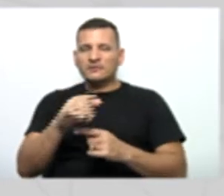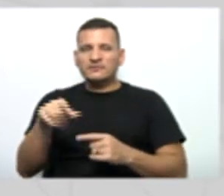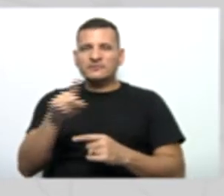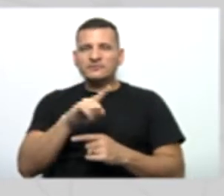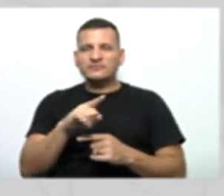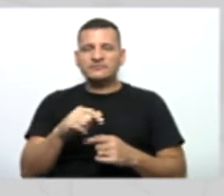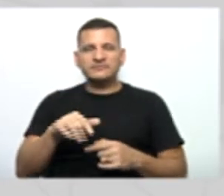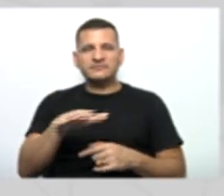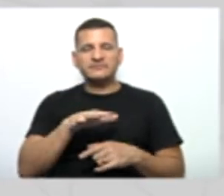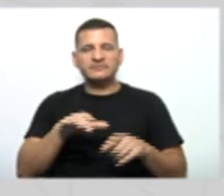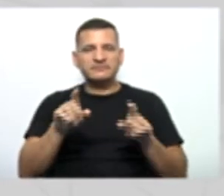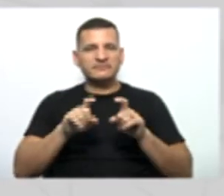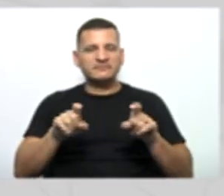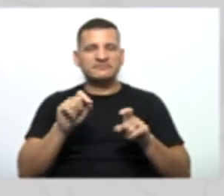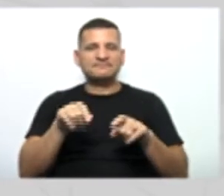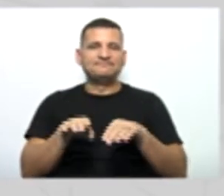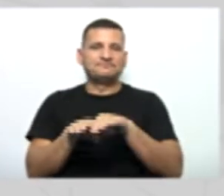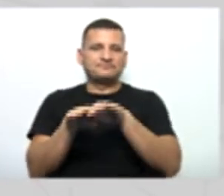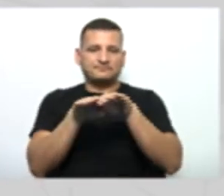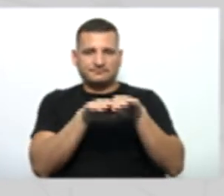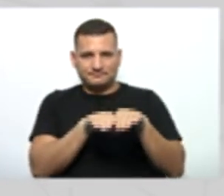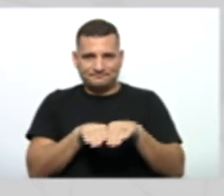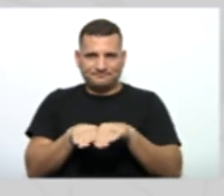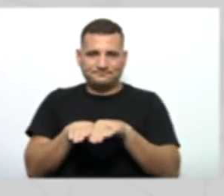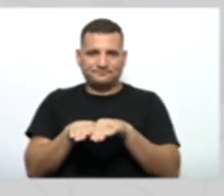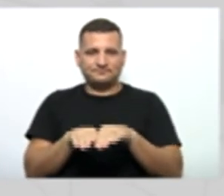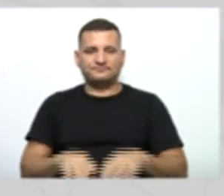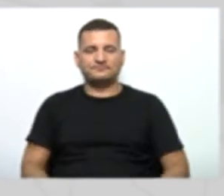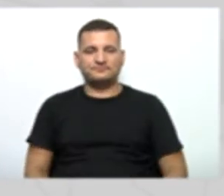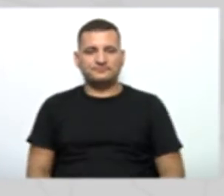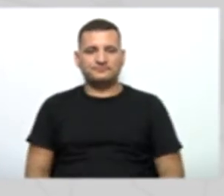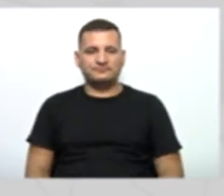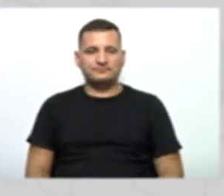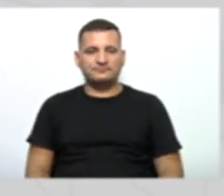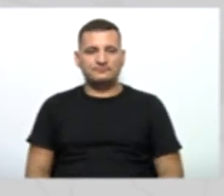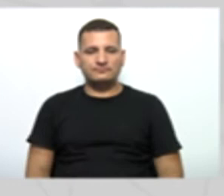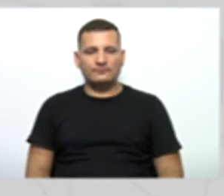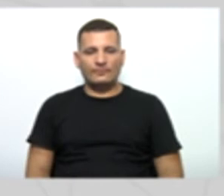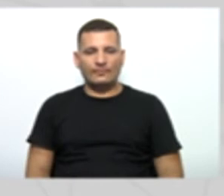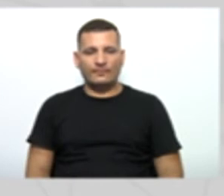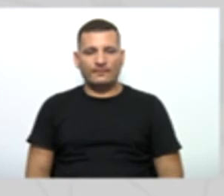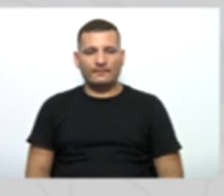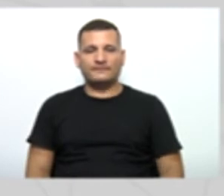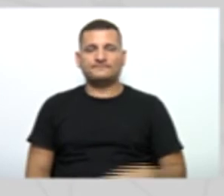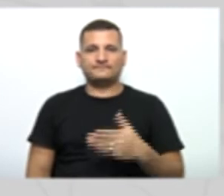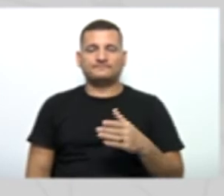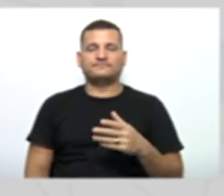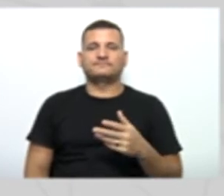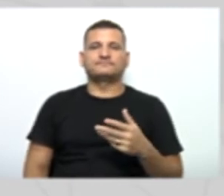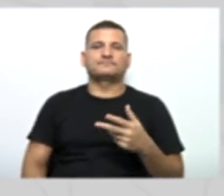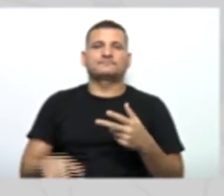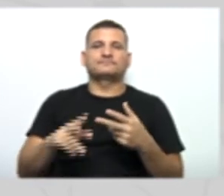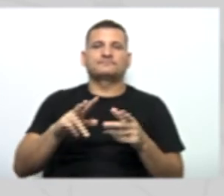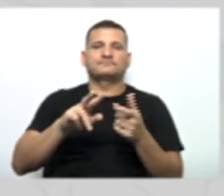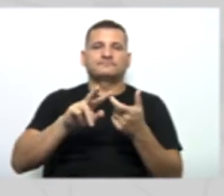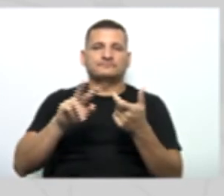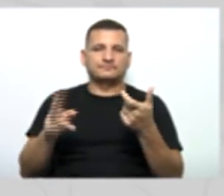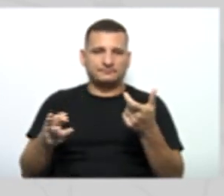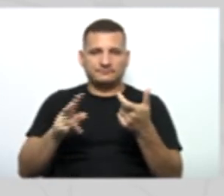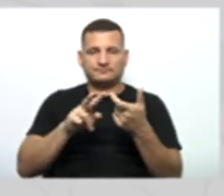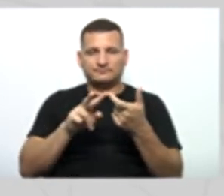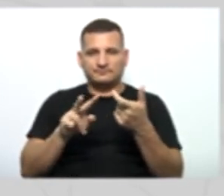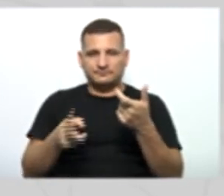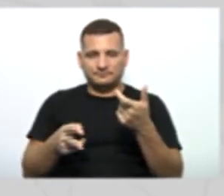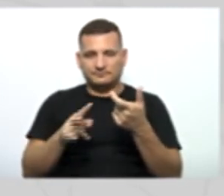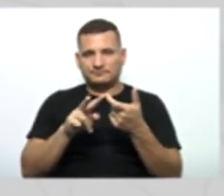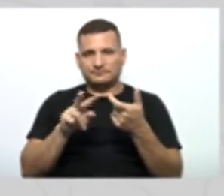não é isso? Padronizar, ok? Vamos lá. Já a generalização, lembra? Da